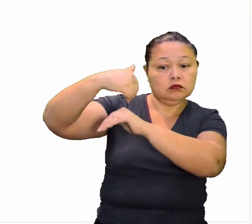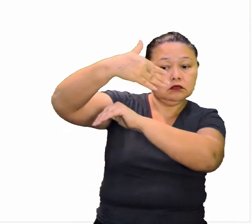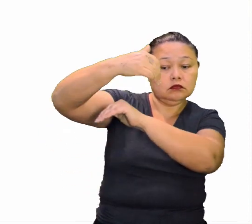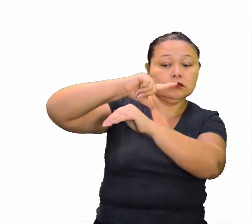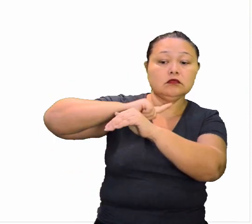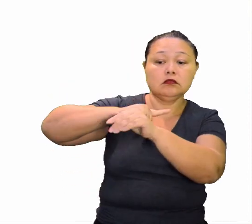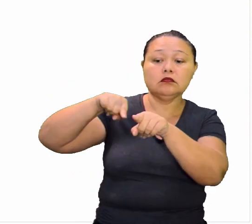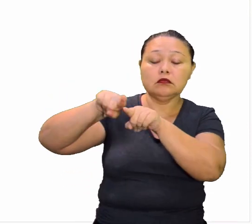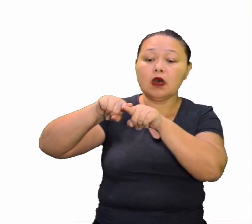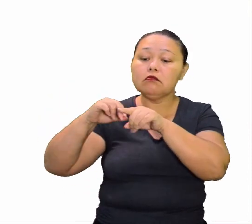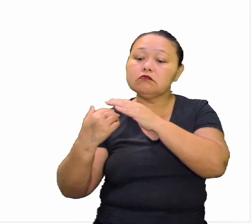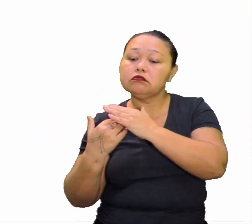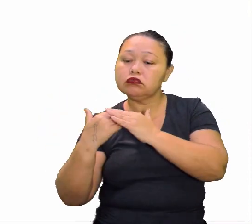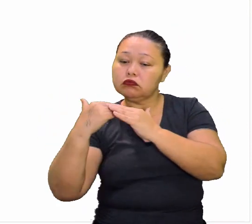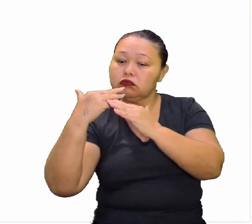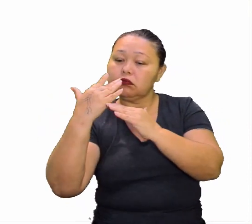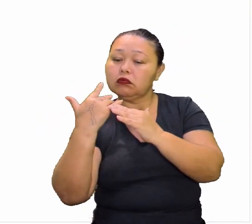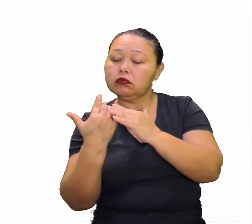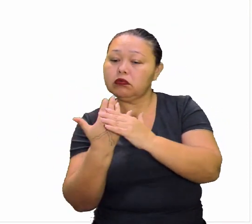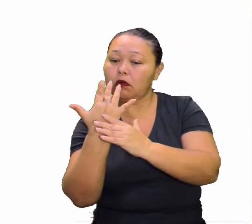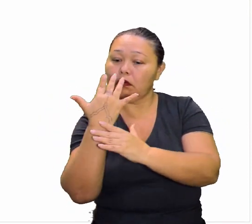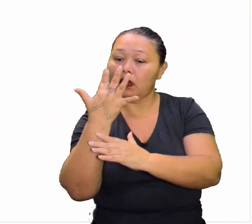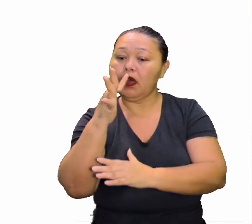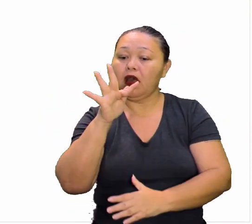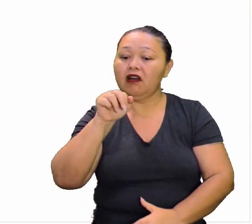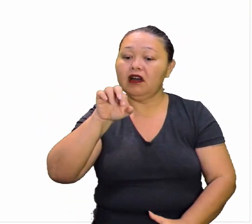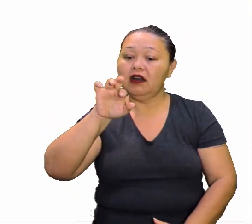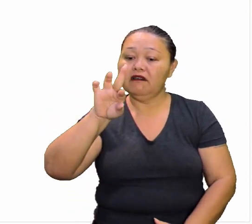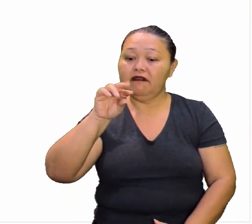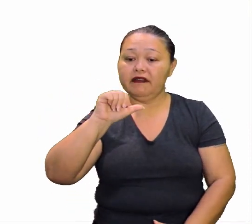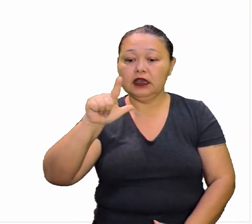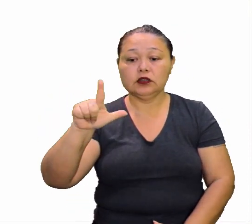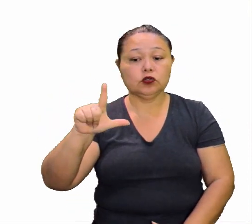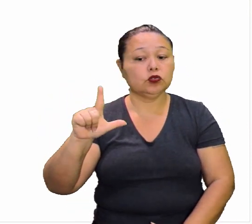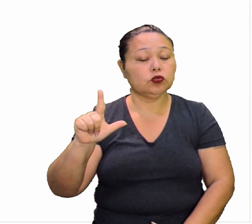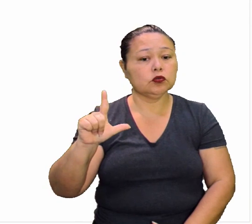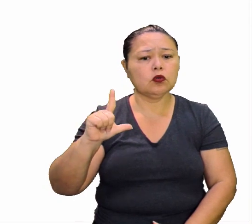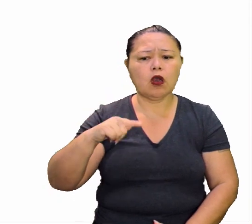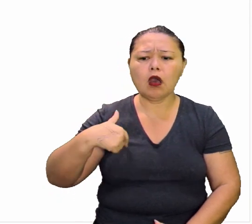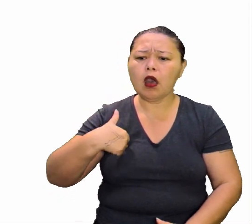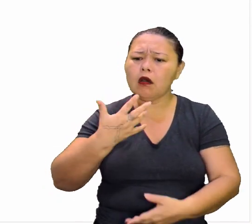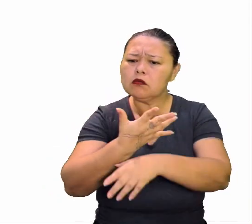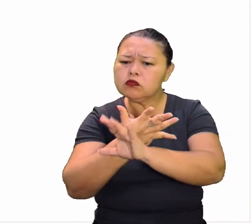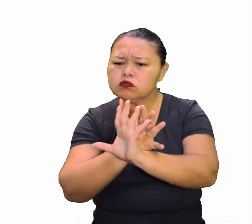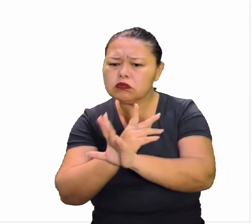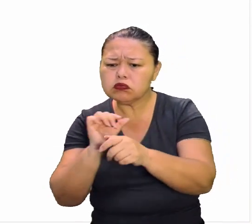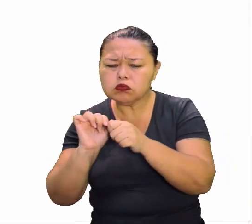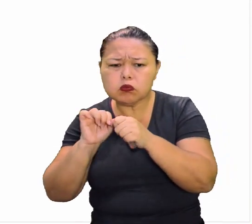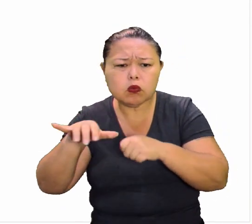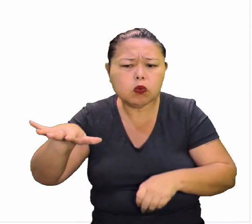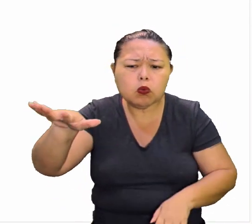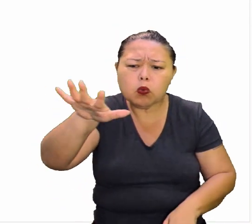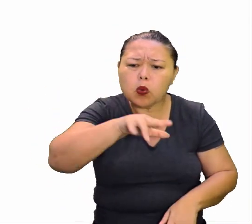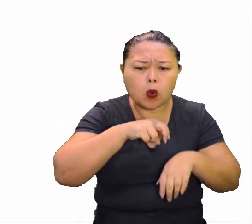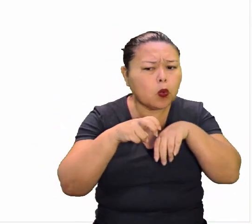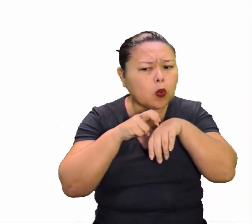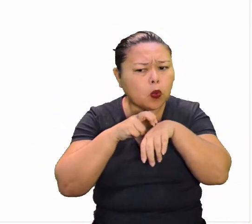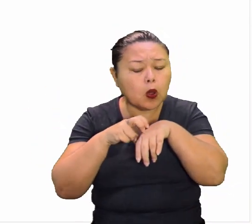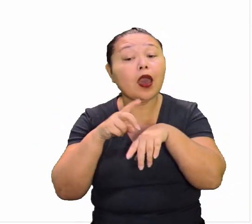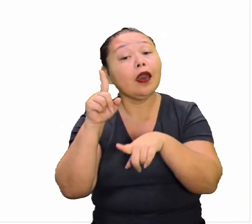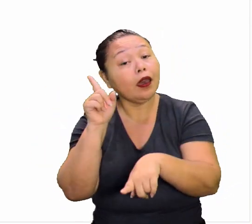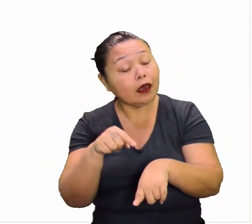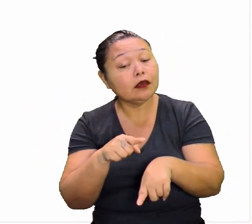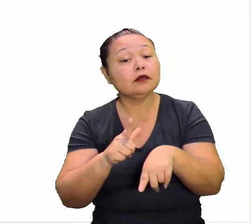fértil. Por isso que você vê assim, cara, mas em pleno deserto eu tenho uma área verde, verde, verde.